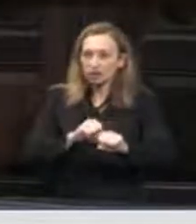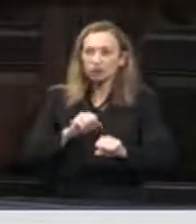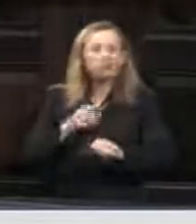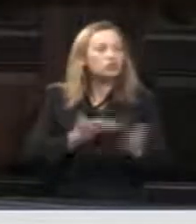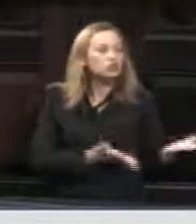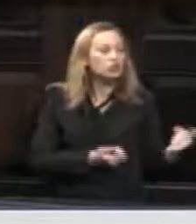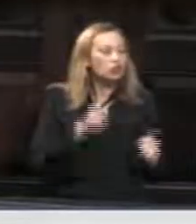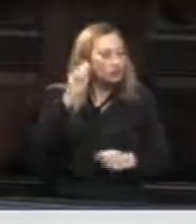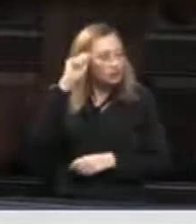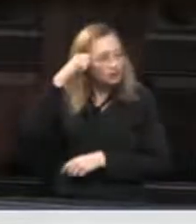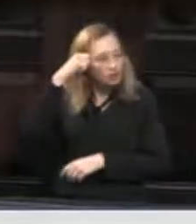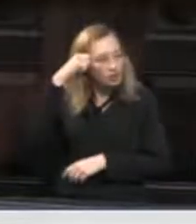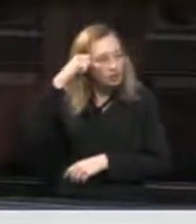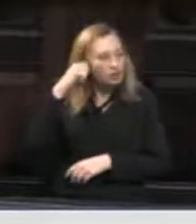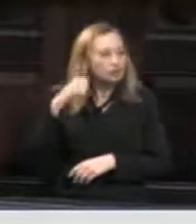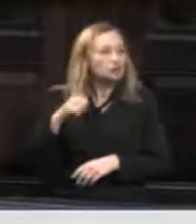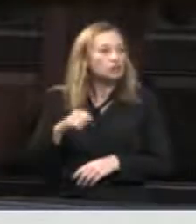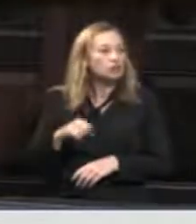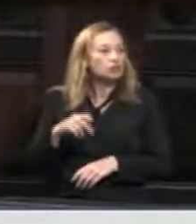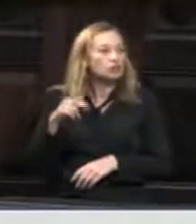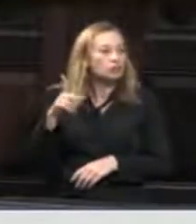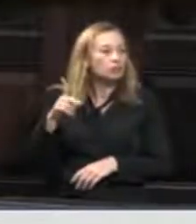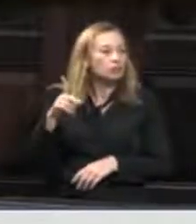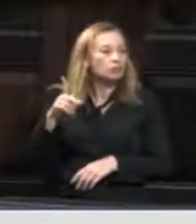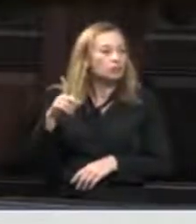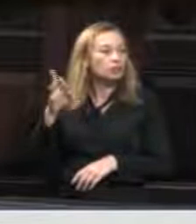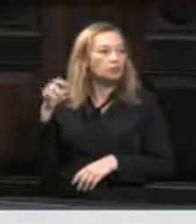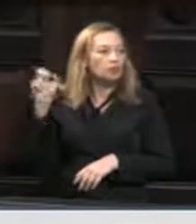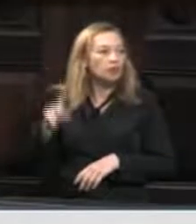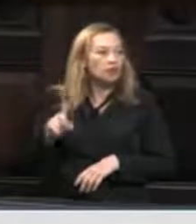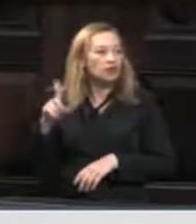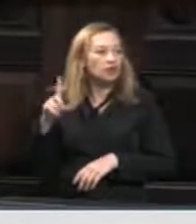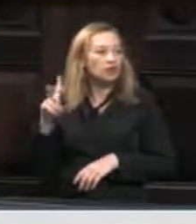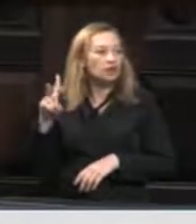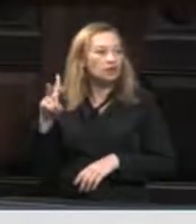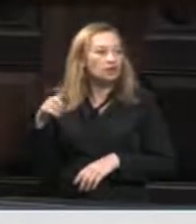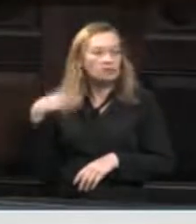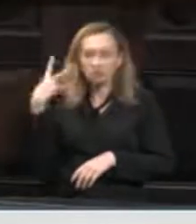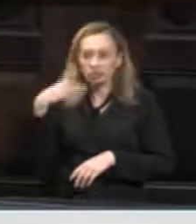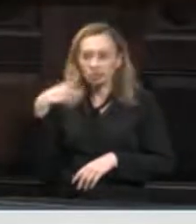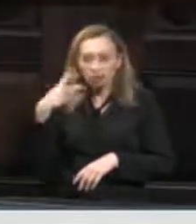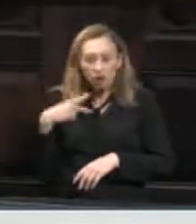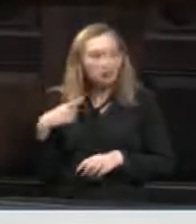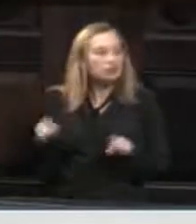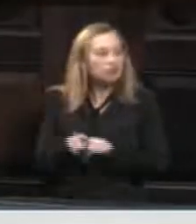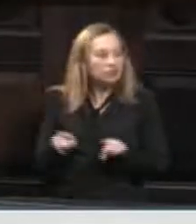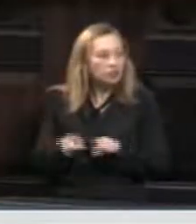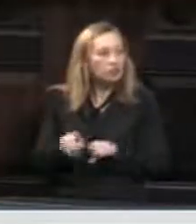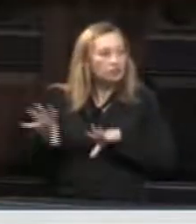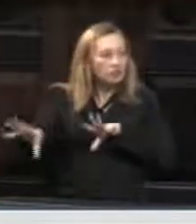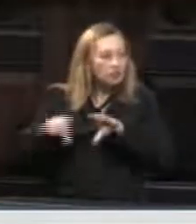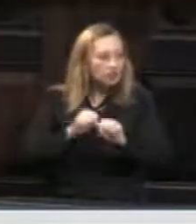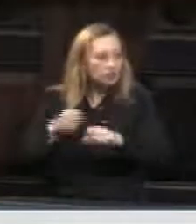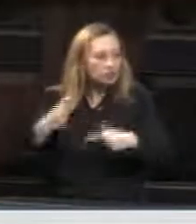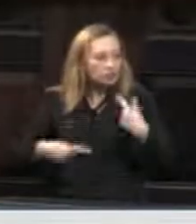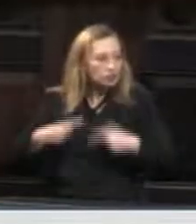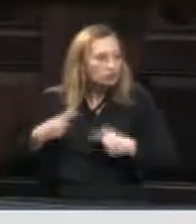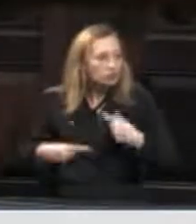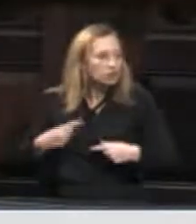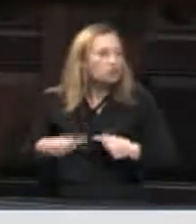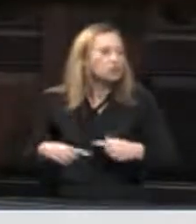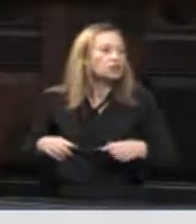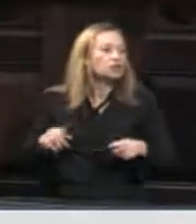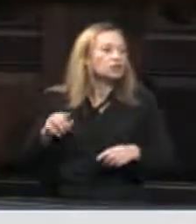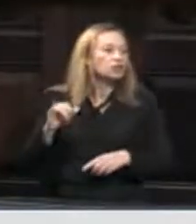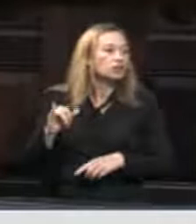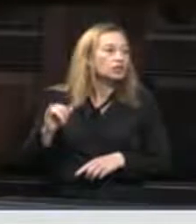negros, desde pré-vestibulares comunitários até formação política e a feira de afroempreendedores. O